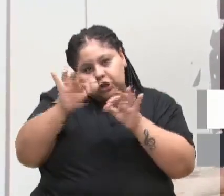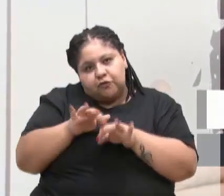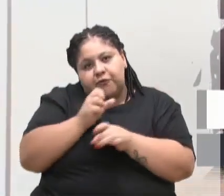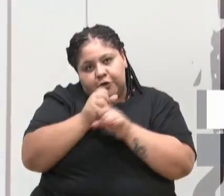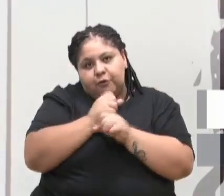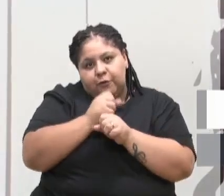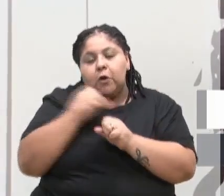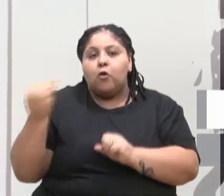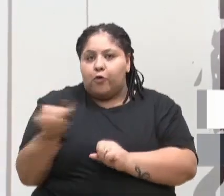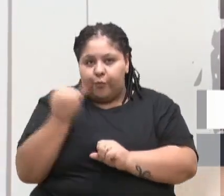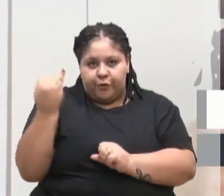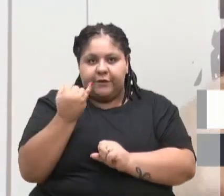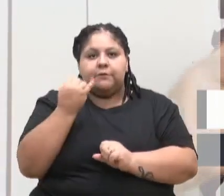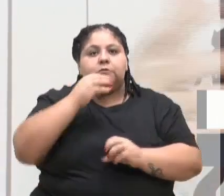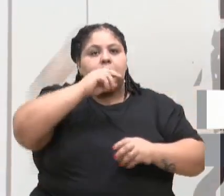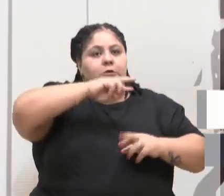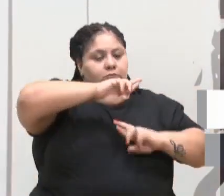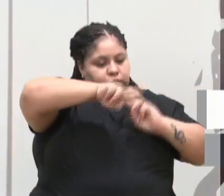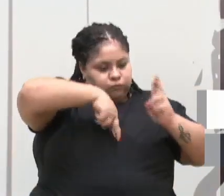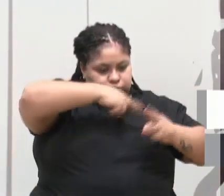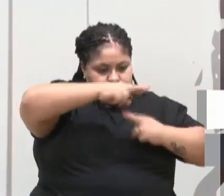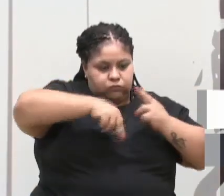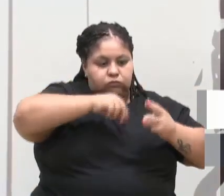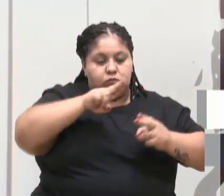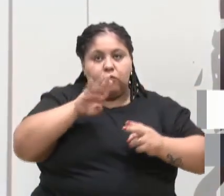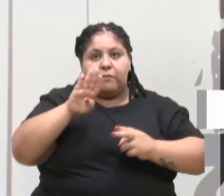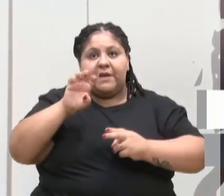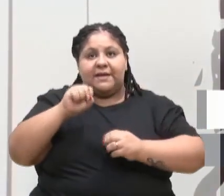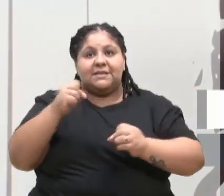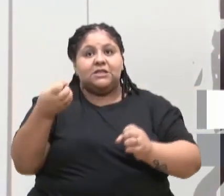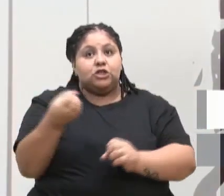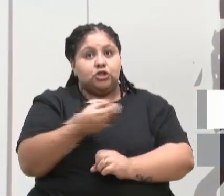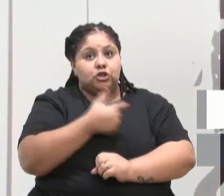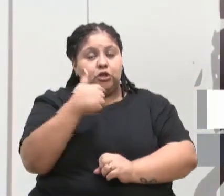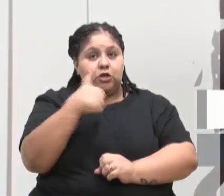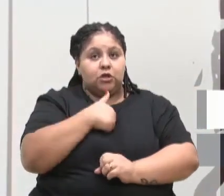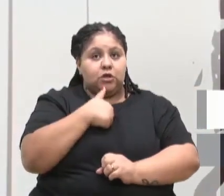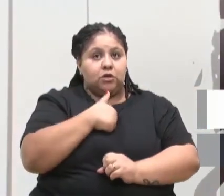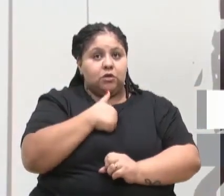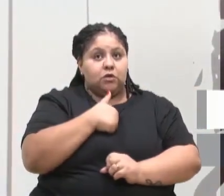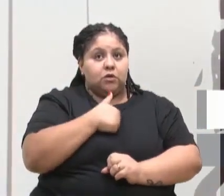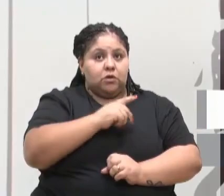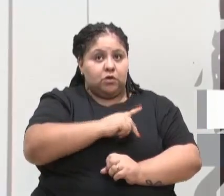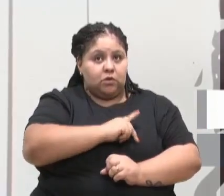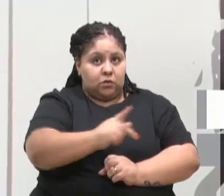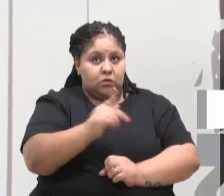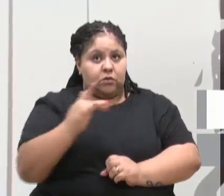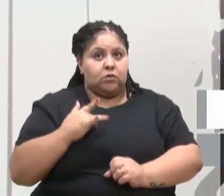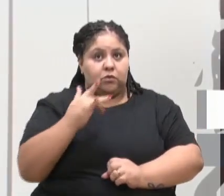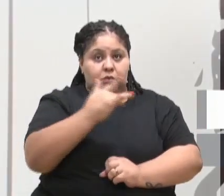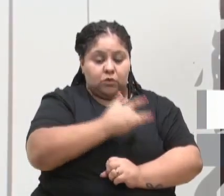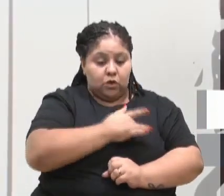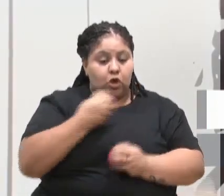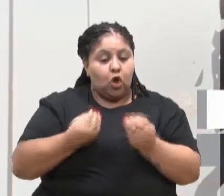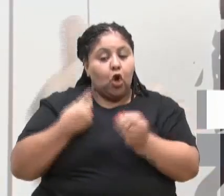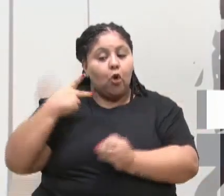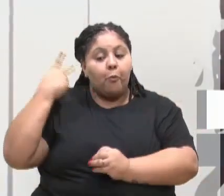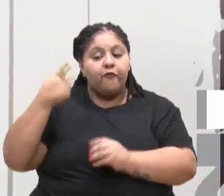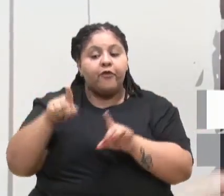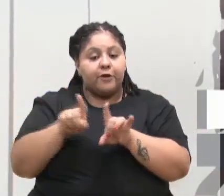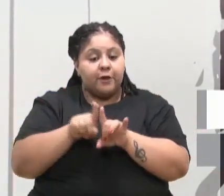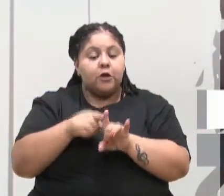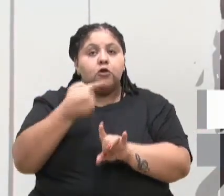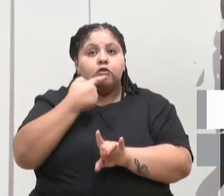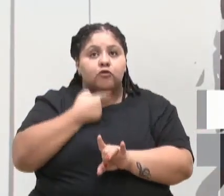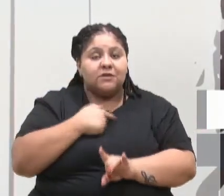sendo reconstruídas, vão ser UBSs novas, e eu, como presidente da Comissão de Saúde, como vereador, gostaria que outras